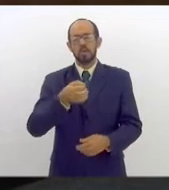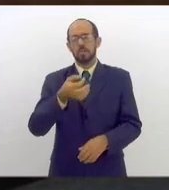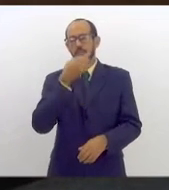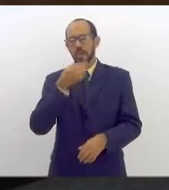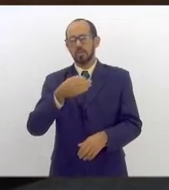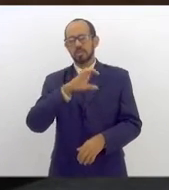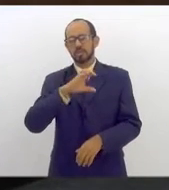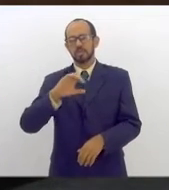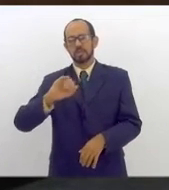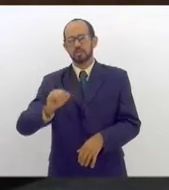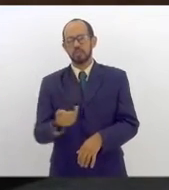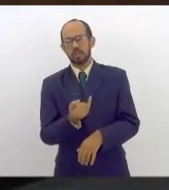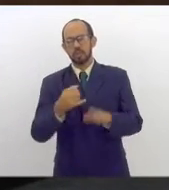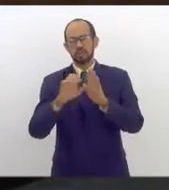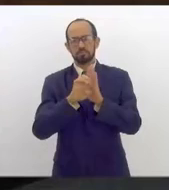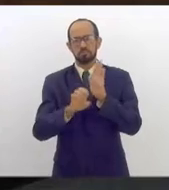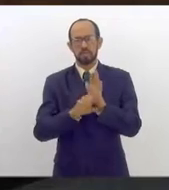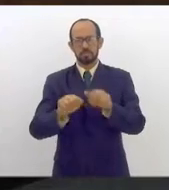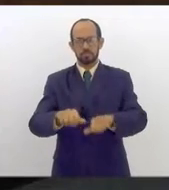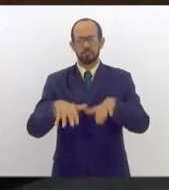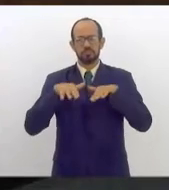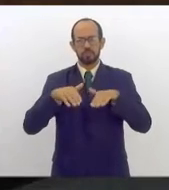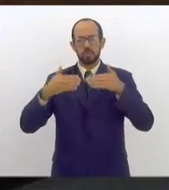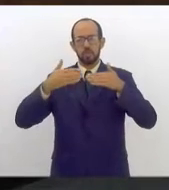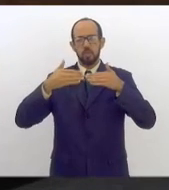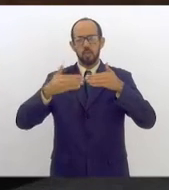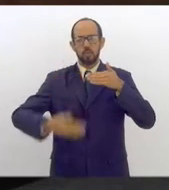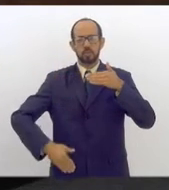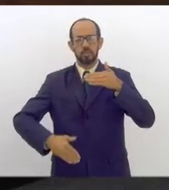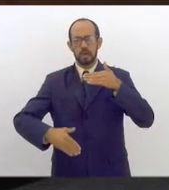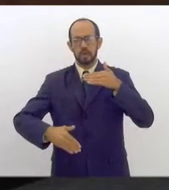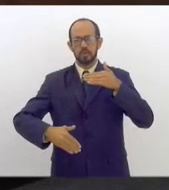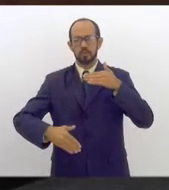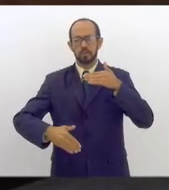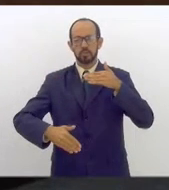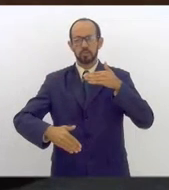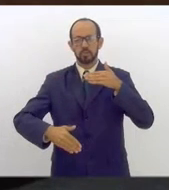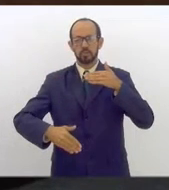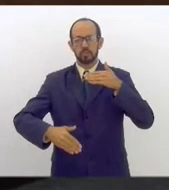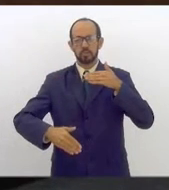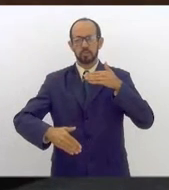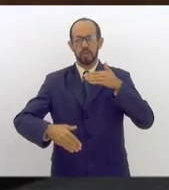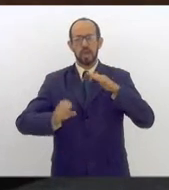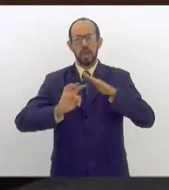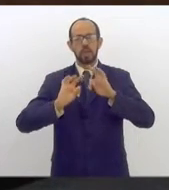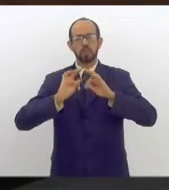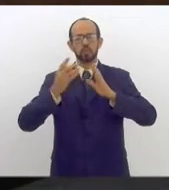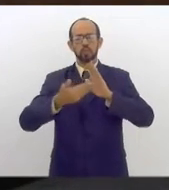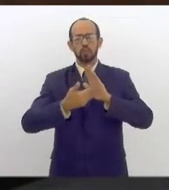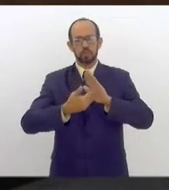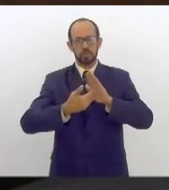as emendas de plenário, é contrário Recording a todas as emendas.